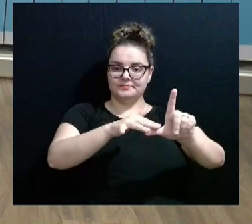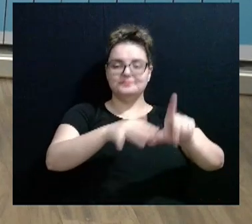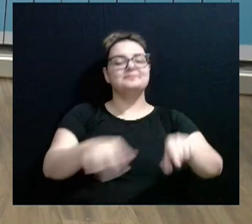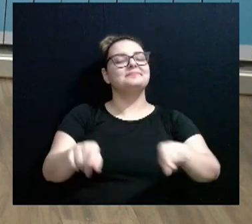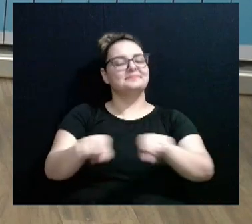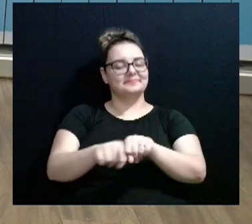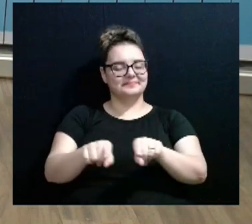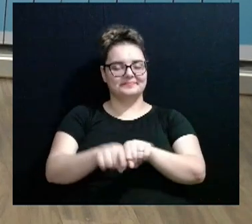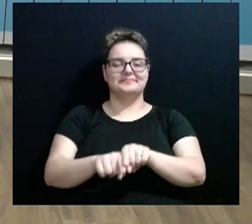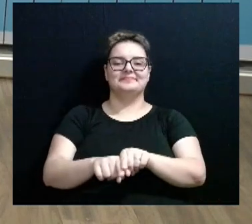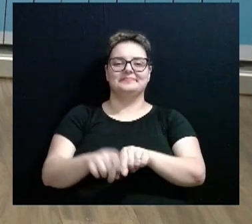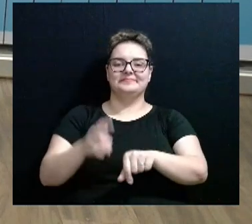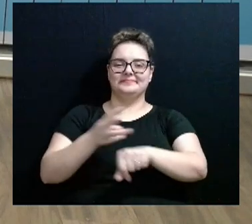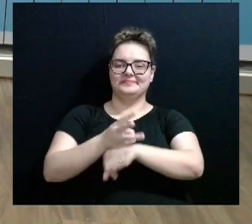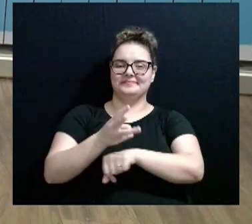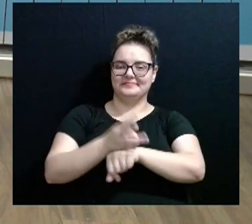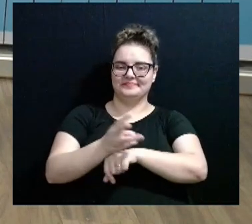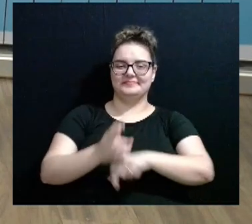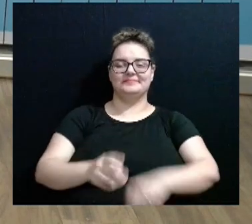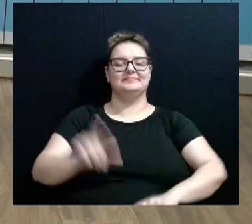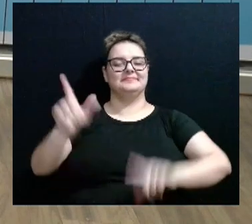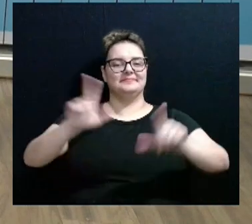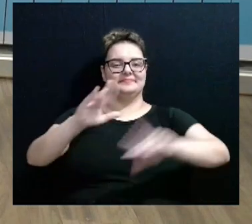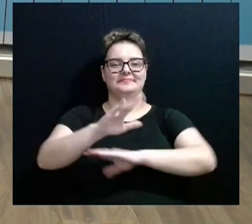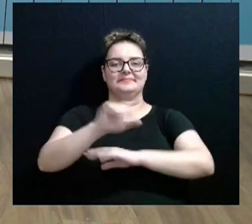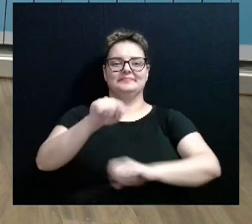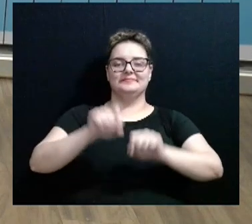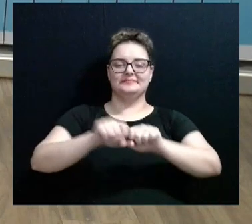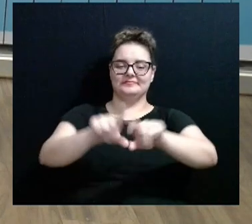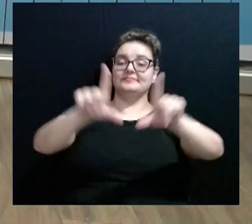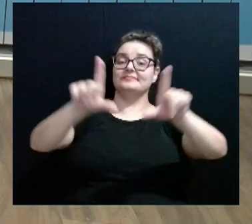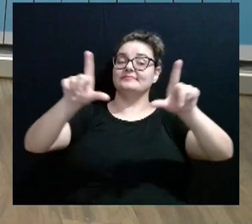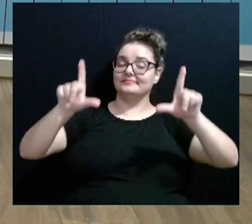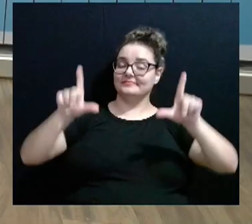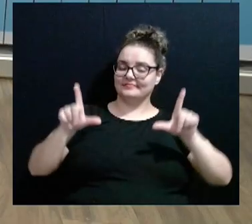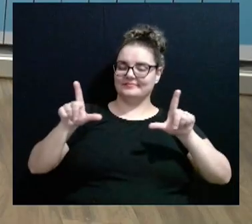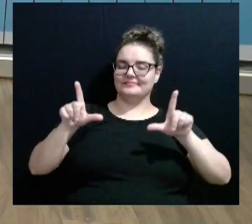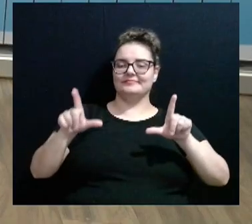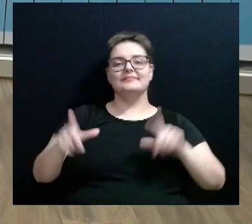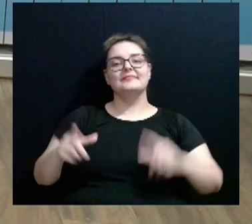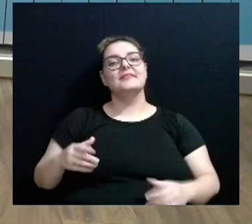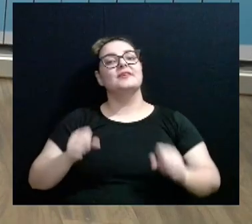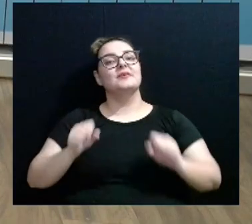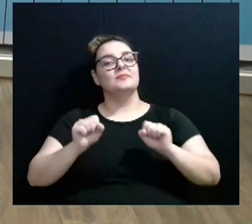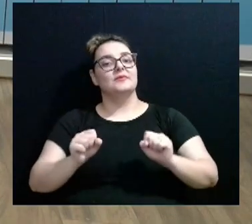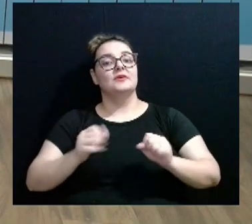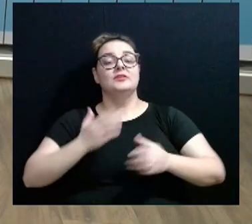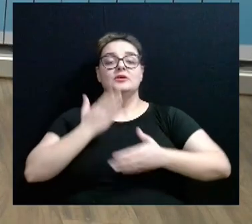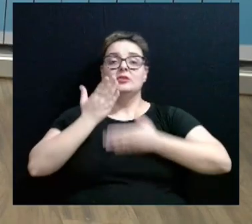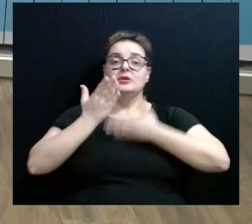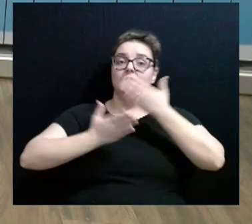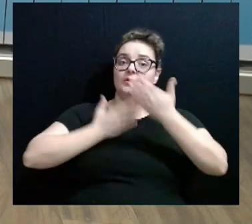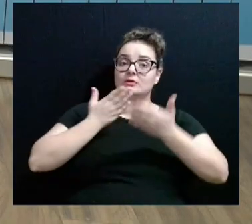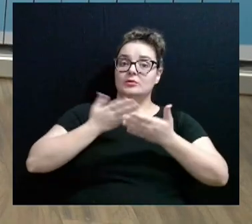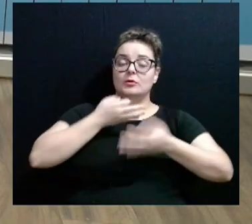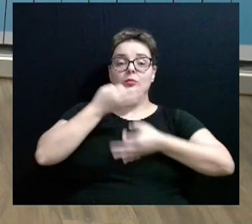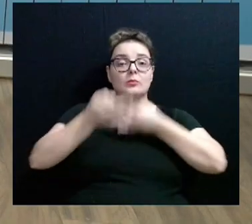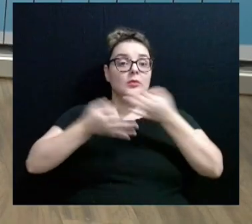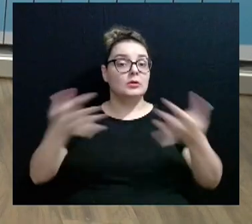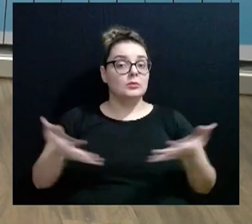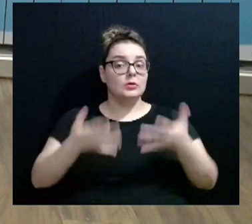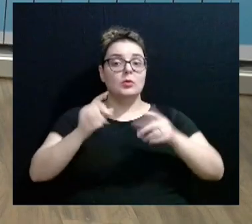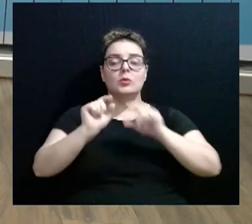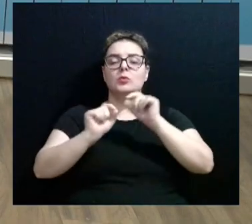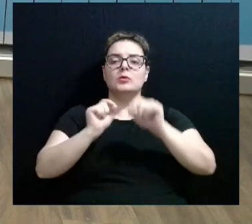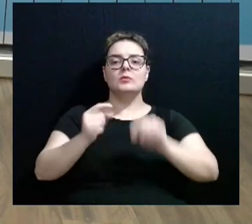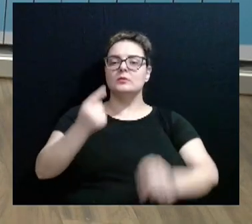uma mensagem na sua tela, o WhatsApp da TV Câmara Campinas. Você aperta e pode mandar o seu elogio, uma crítica construtiva, o